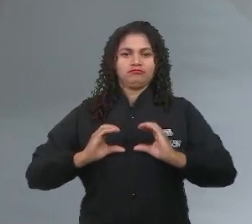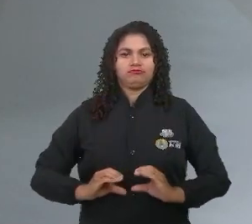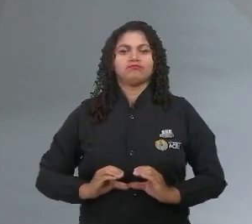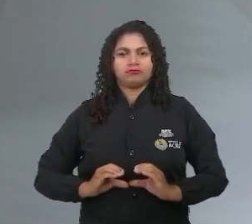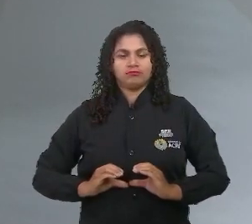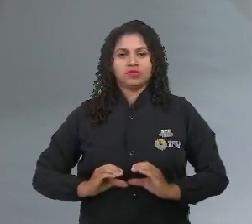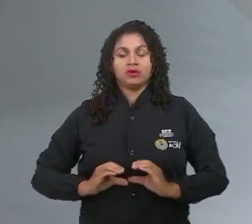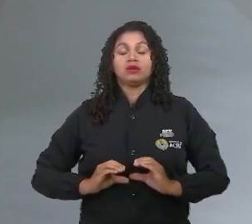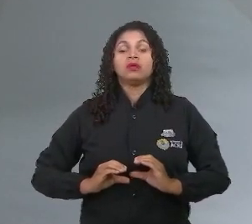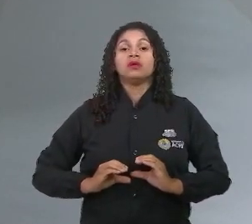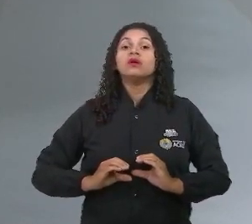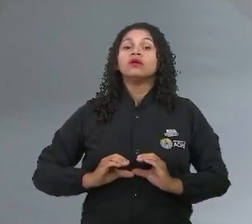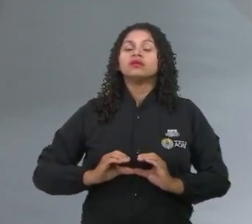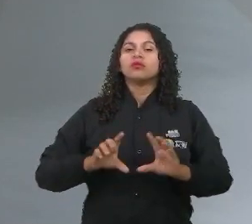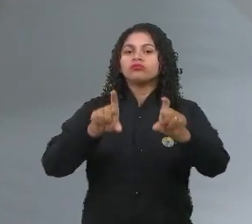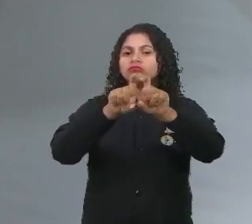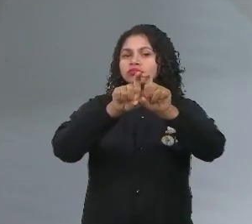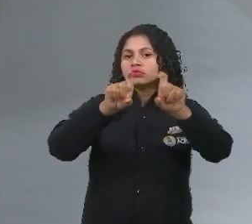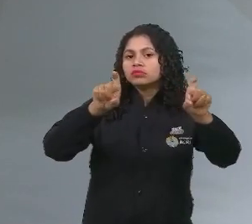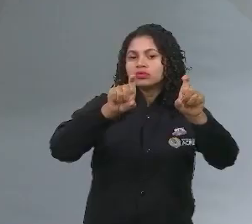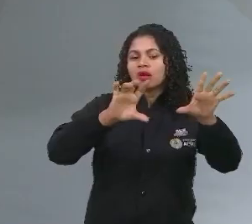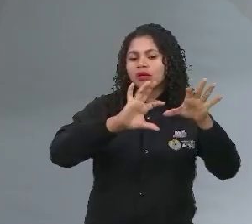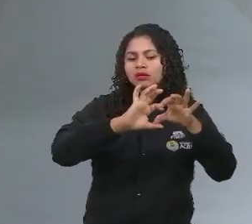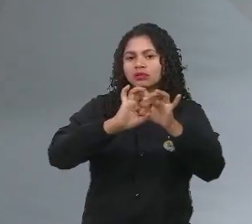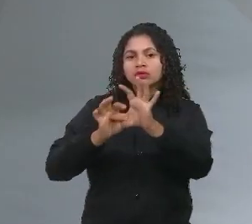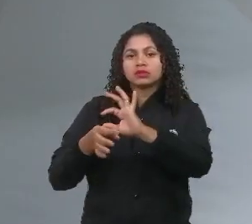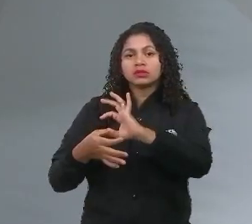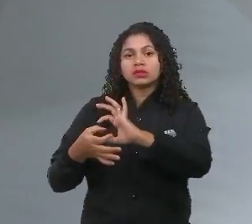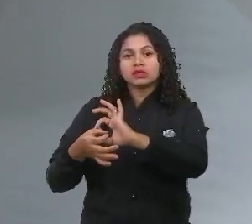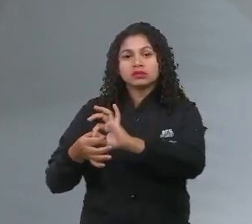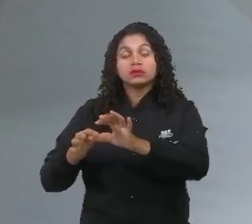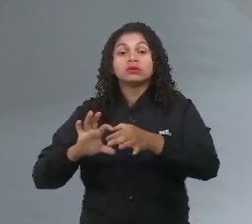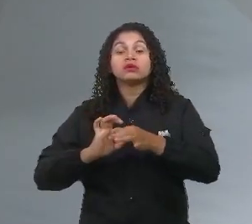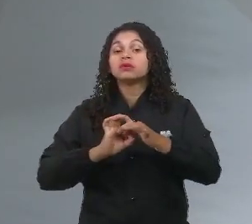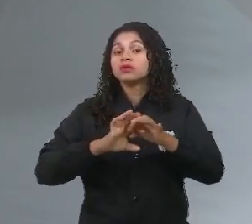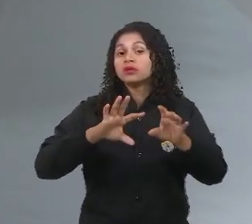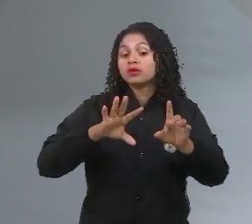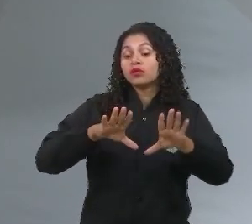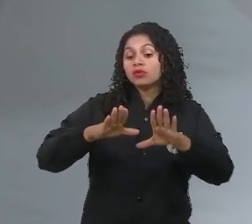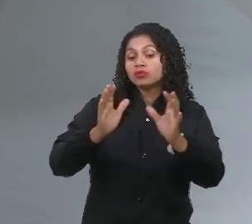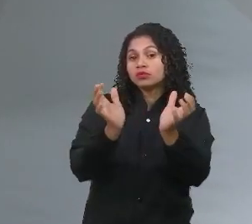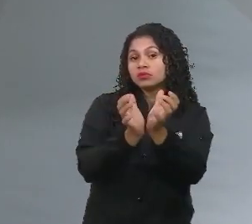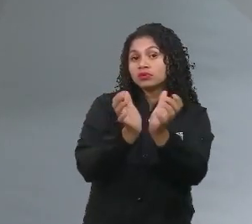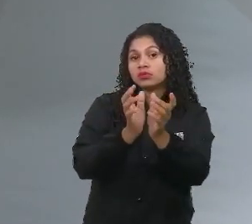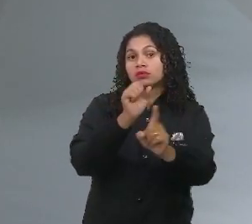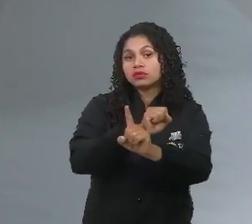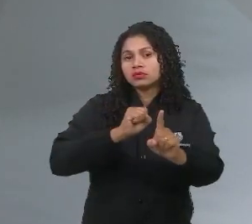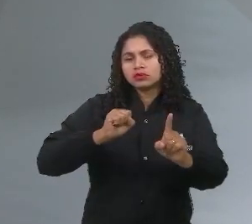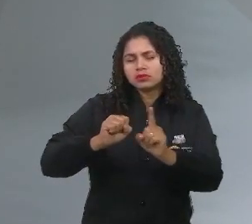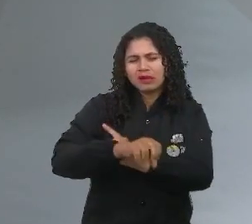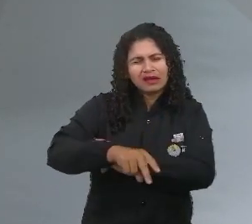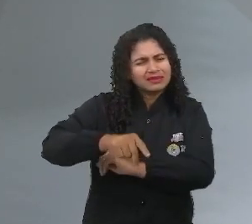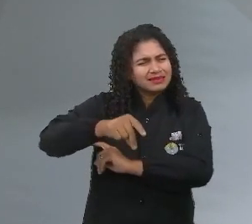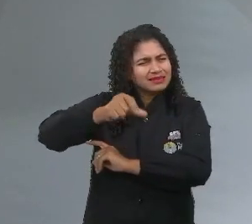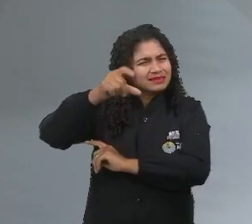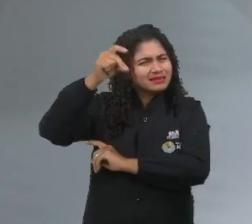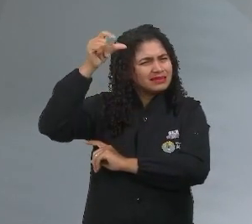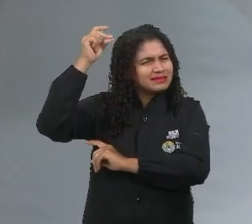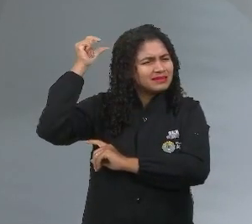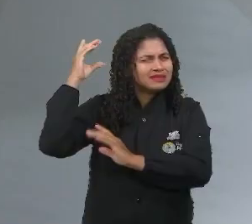breve contextualização dos movimentos sociais tradicionais, que há muito tempo atrás, há décadas